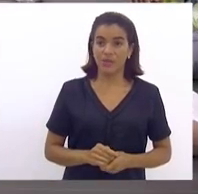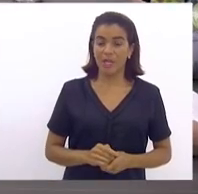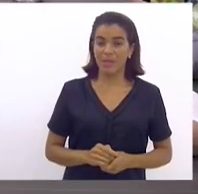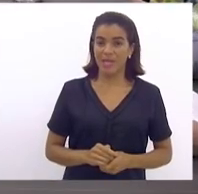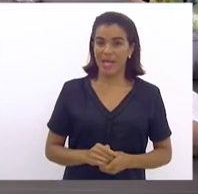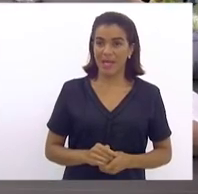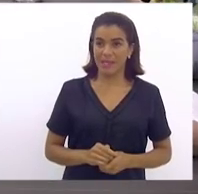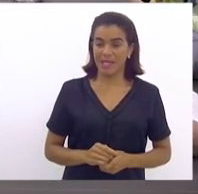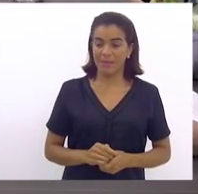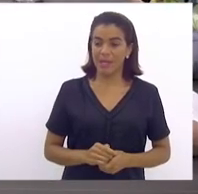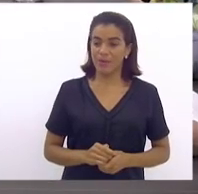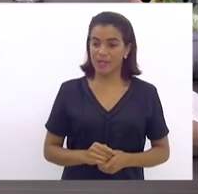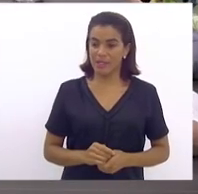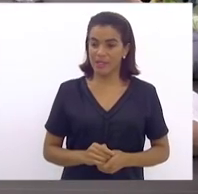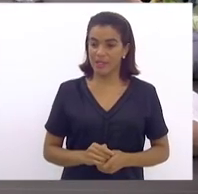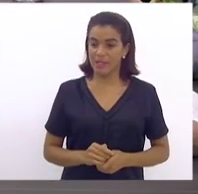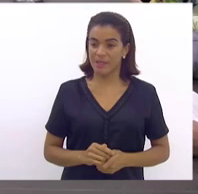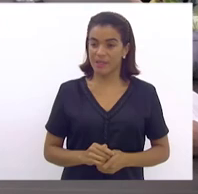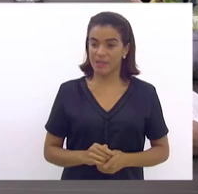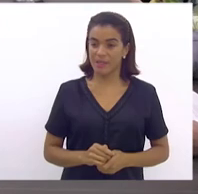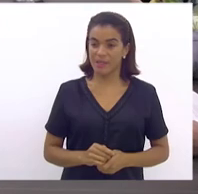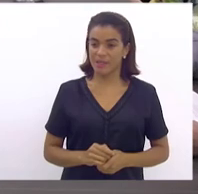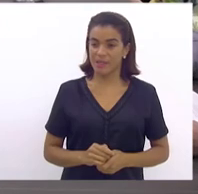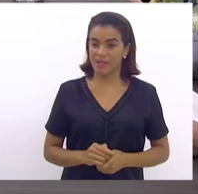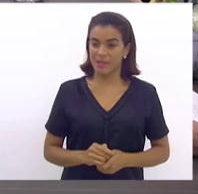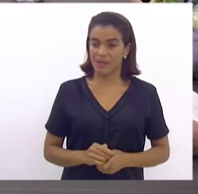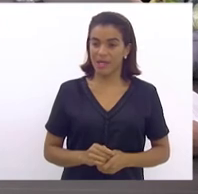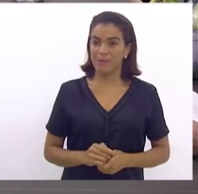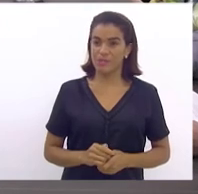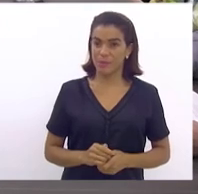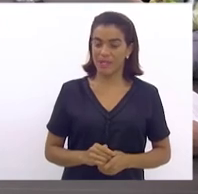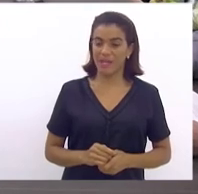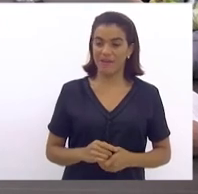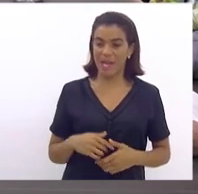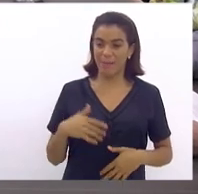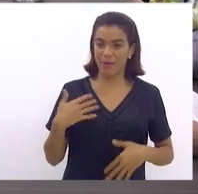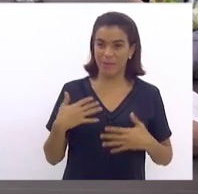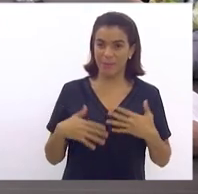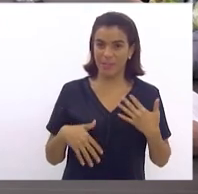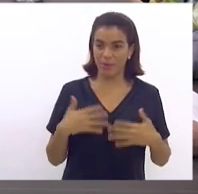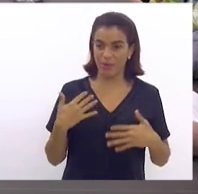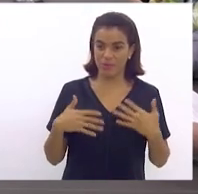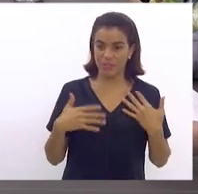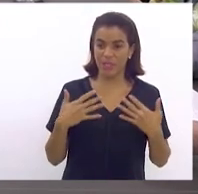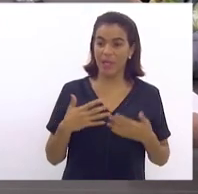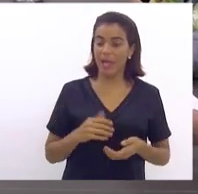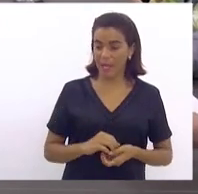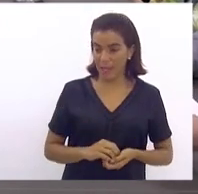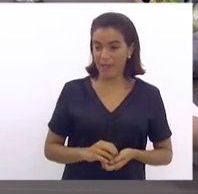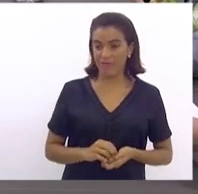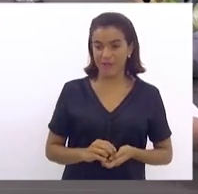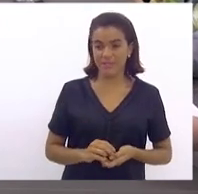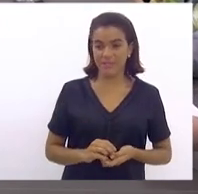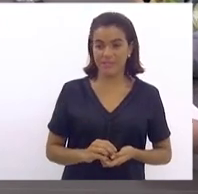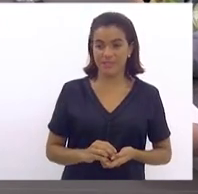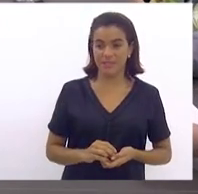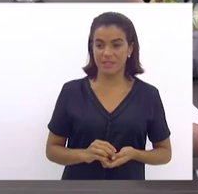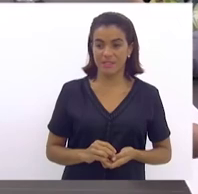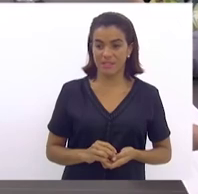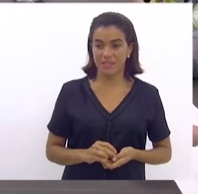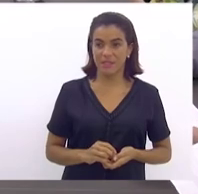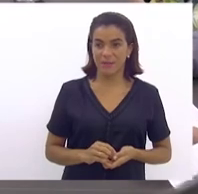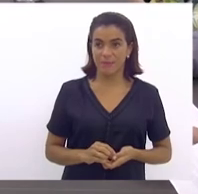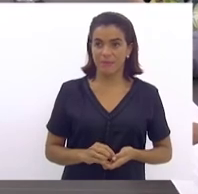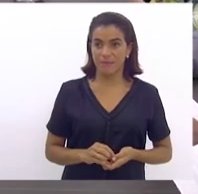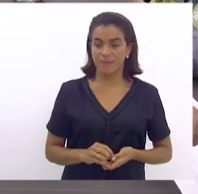Perfeito. Então, está uma dúvida aqui, se a gente votou o 37 da deputada Marina da MST. Eu creio